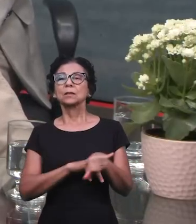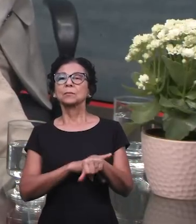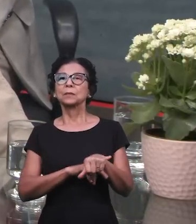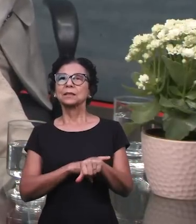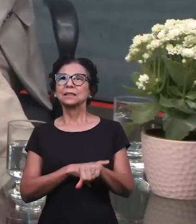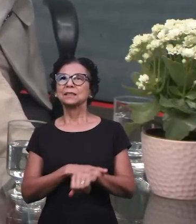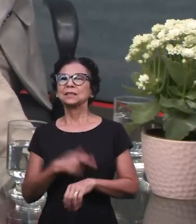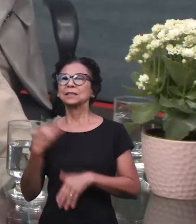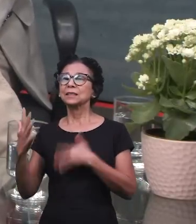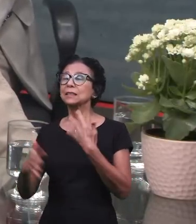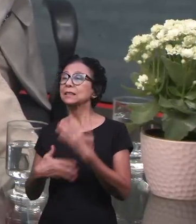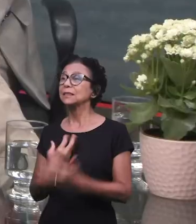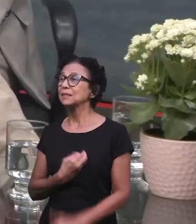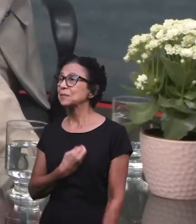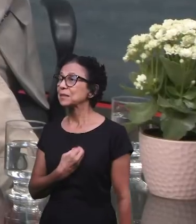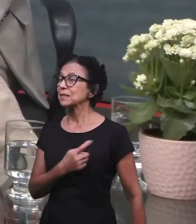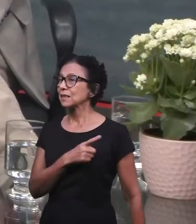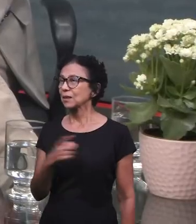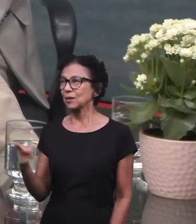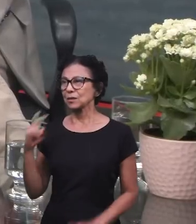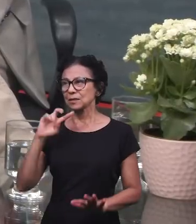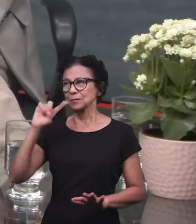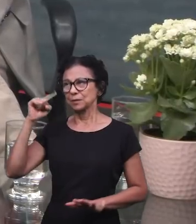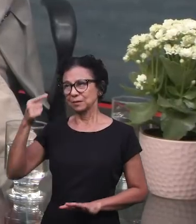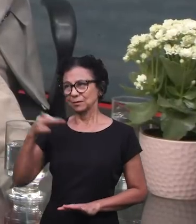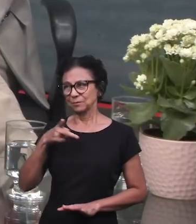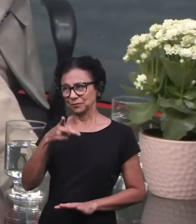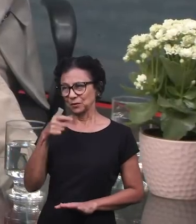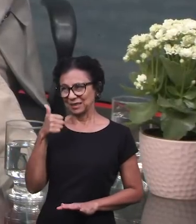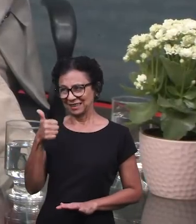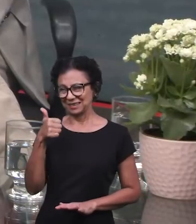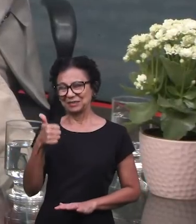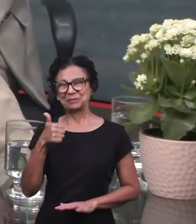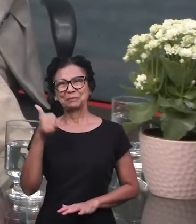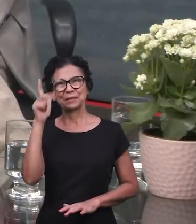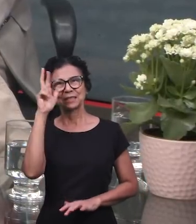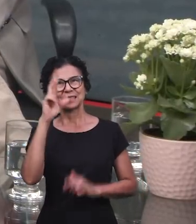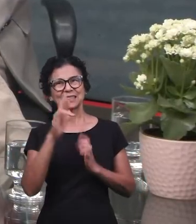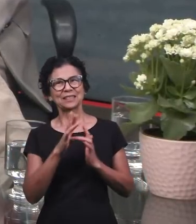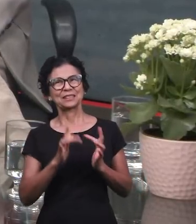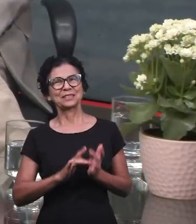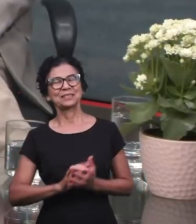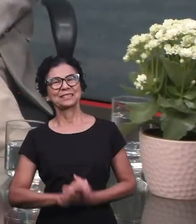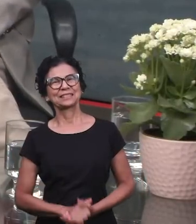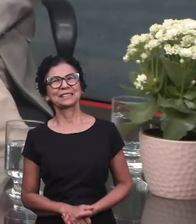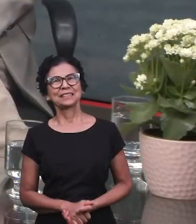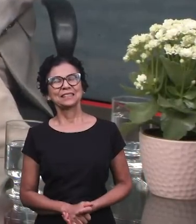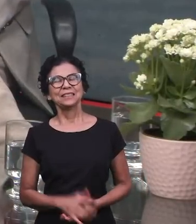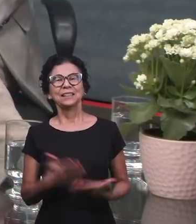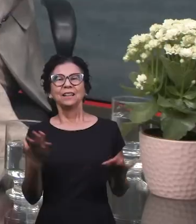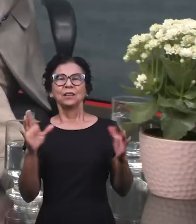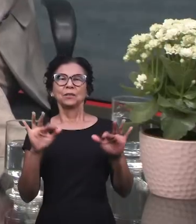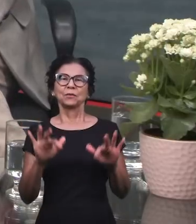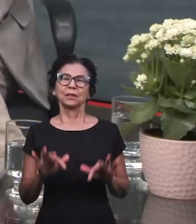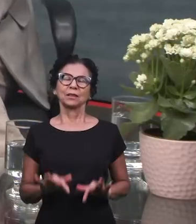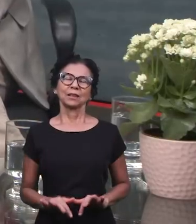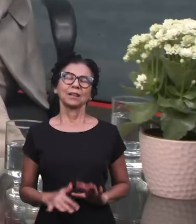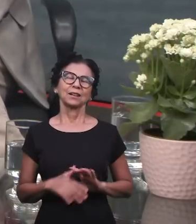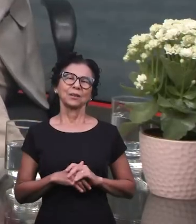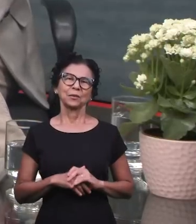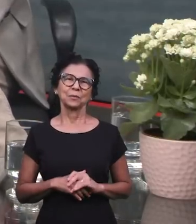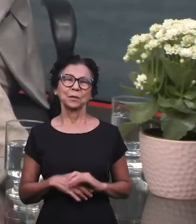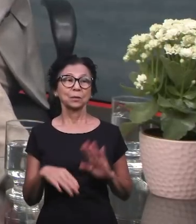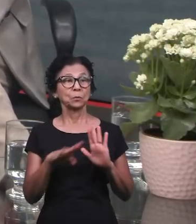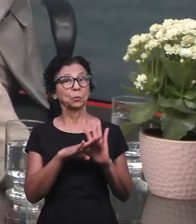uma alegria tê-los conosco aqui. Semana que vem a gente continua com esse tema, tá bom? Paz, Senhor. Amém. Chegamos então ao final de mais uma edição